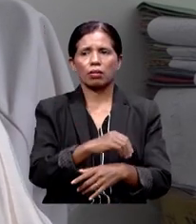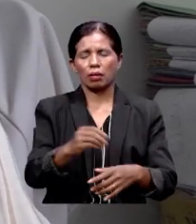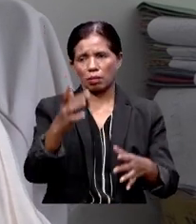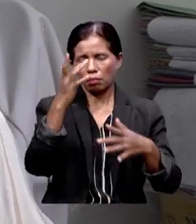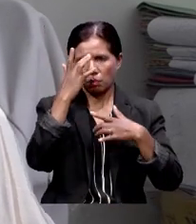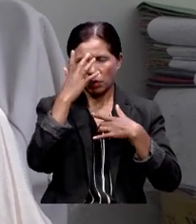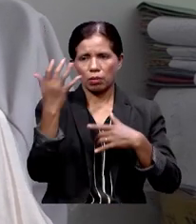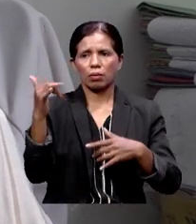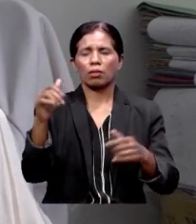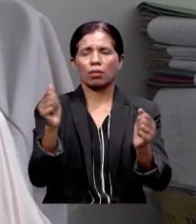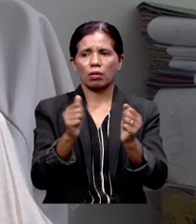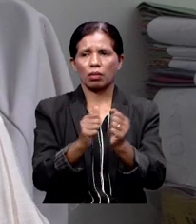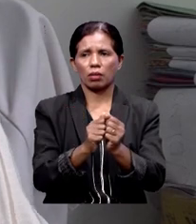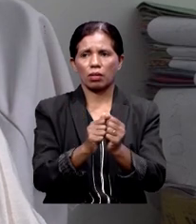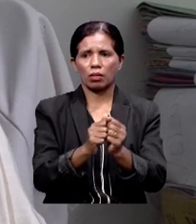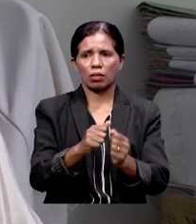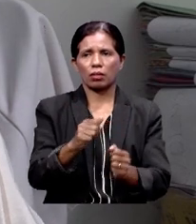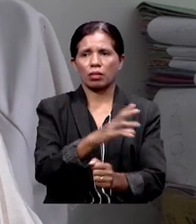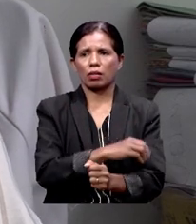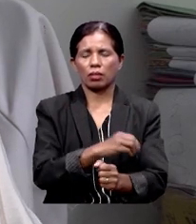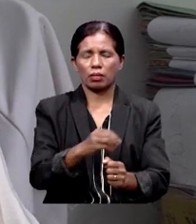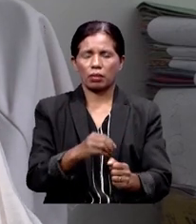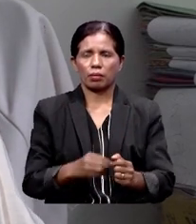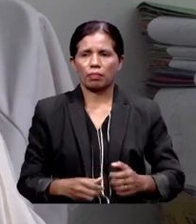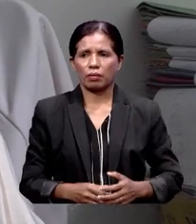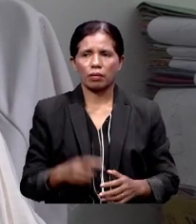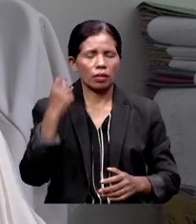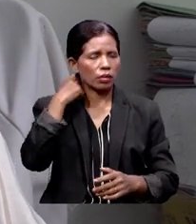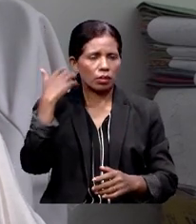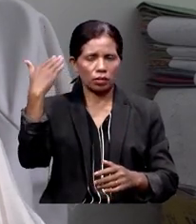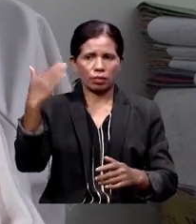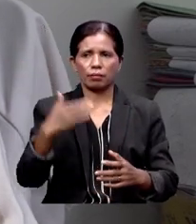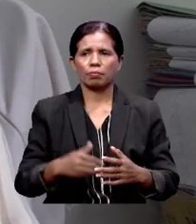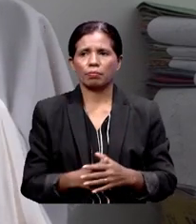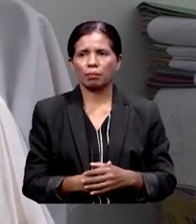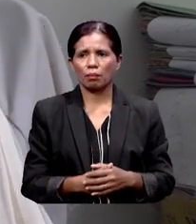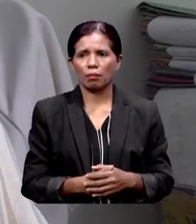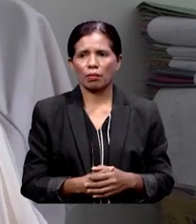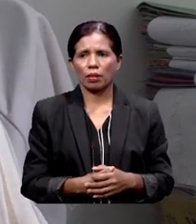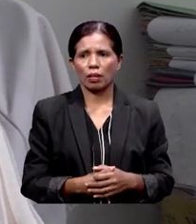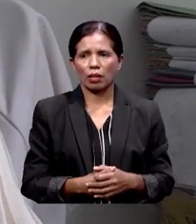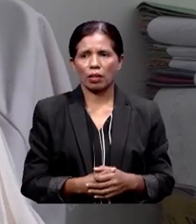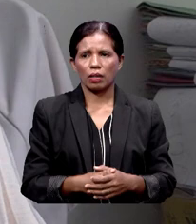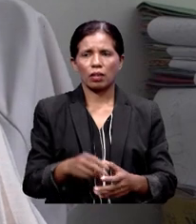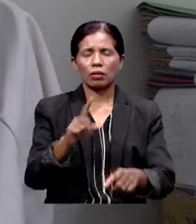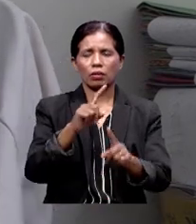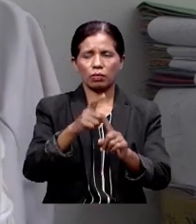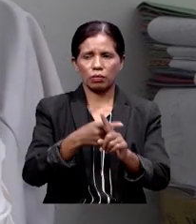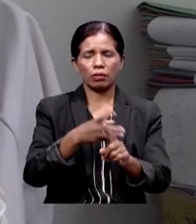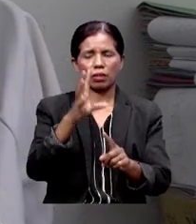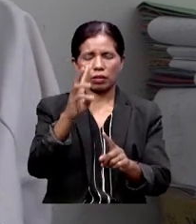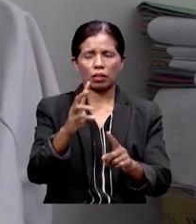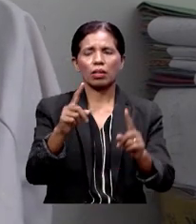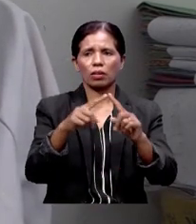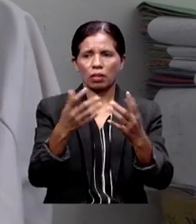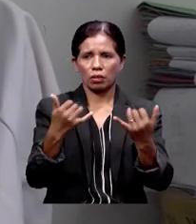bem ma ko emade hipercolesterolemia dian colesterol as aze fulane nona até a